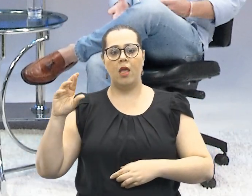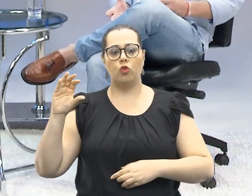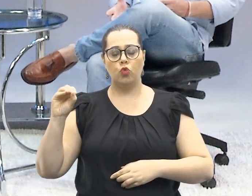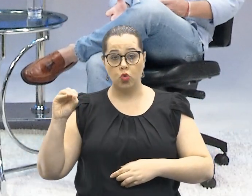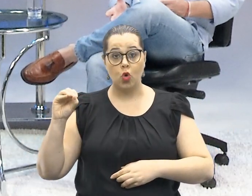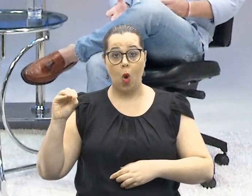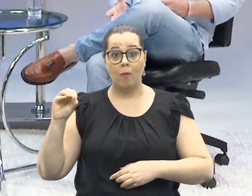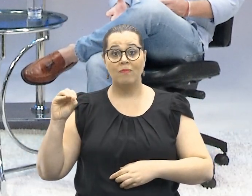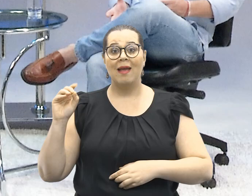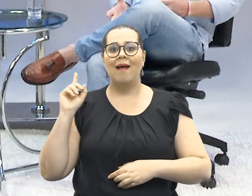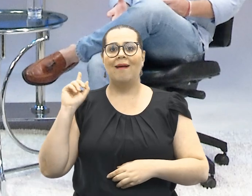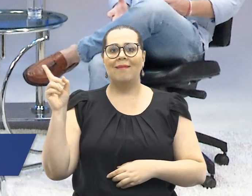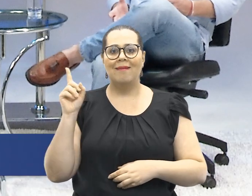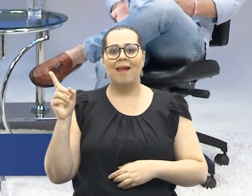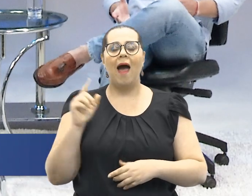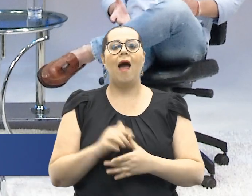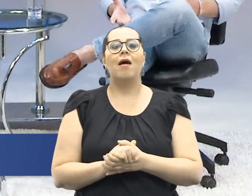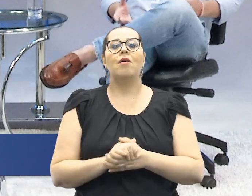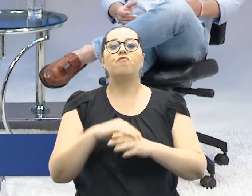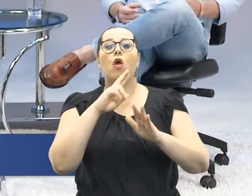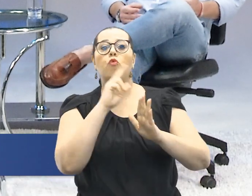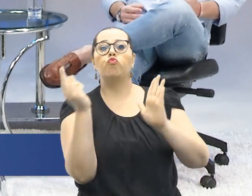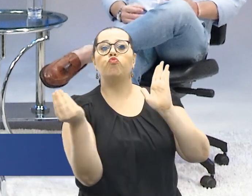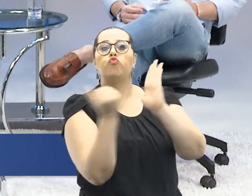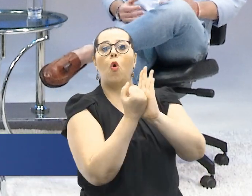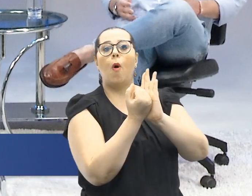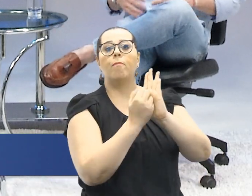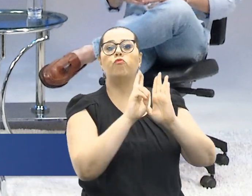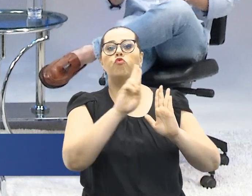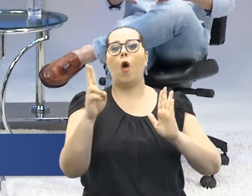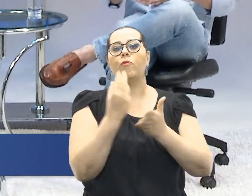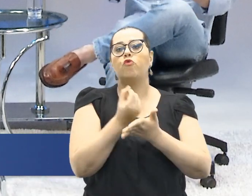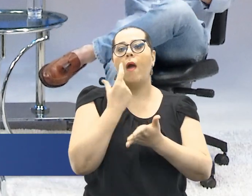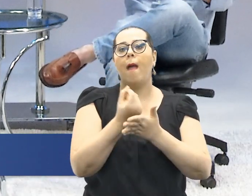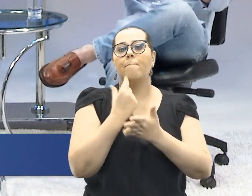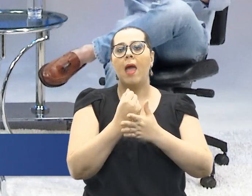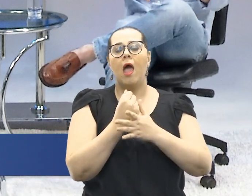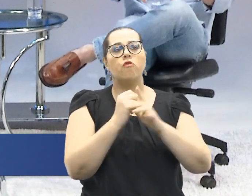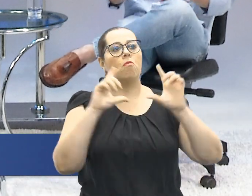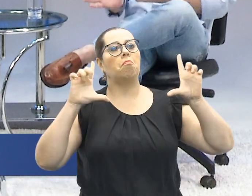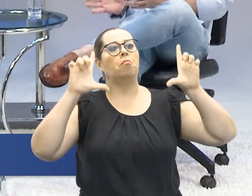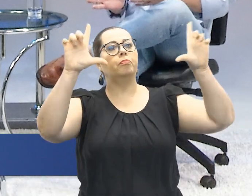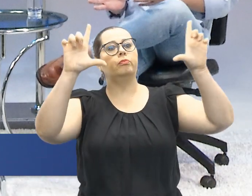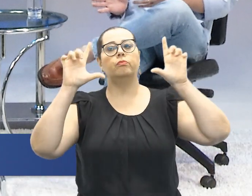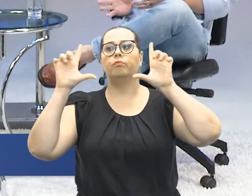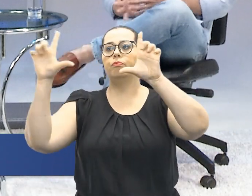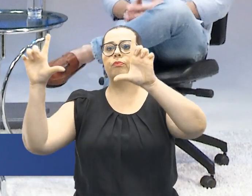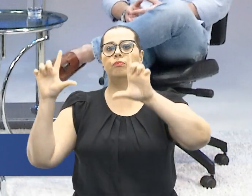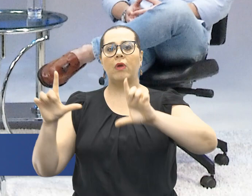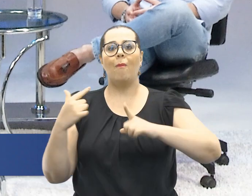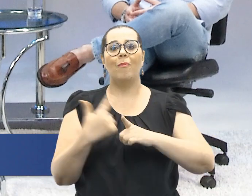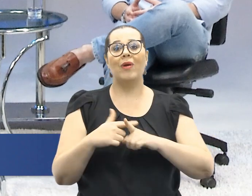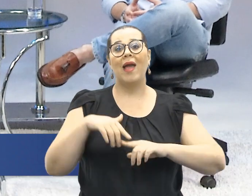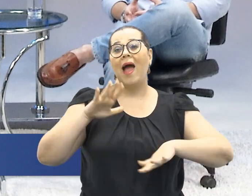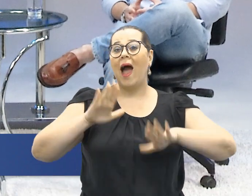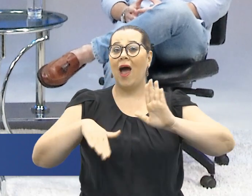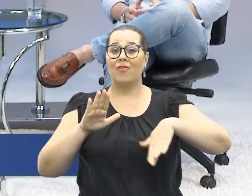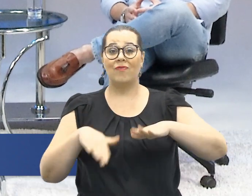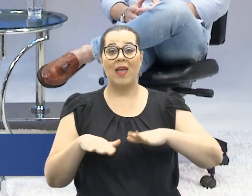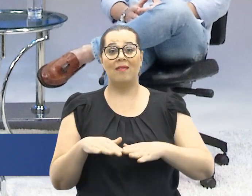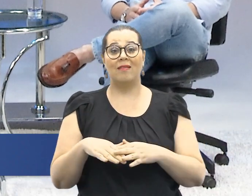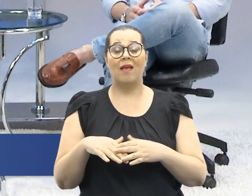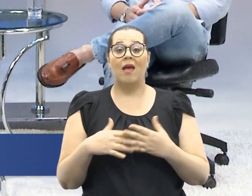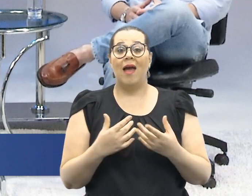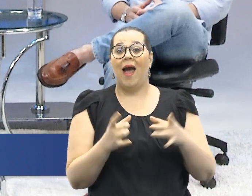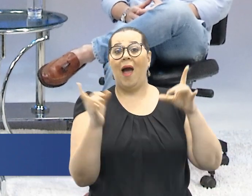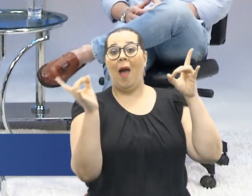do que transformou. Não, muito legal. É um ambiente que, muitas das vezes, estava abandonado, como os nossos terminais. Mesmo, exato,